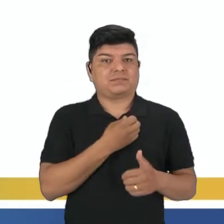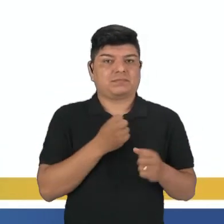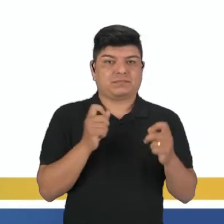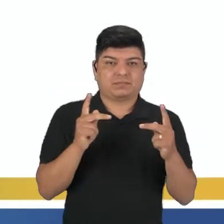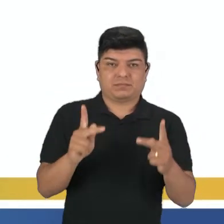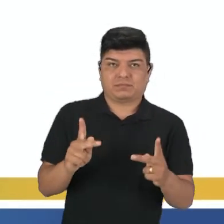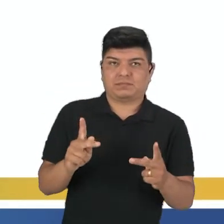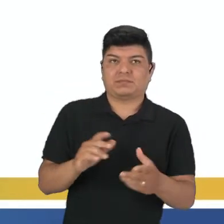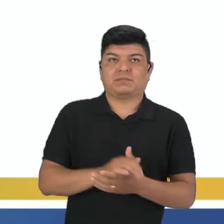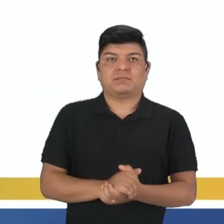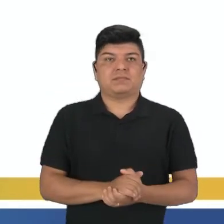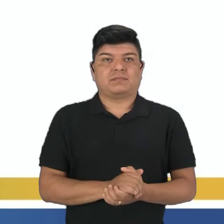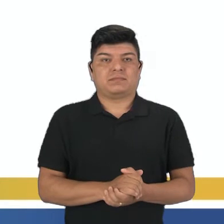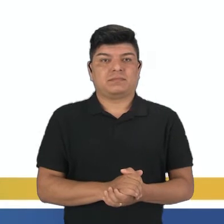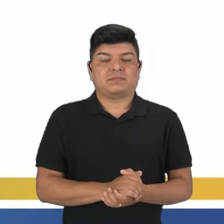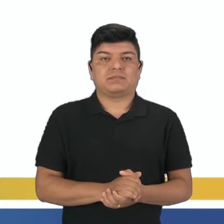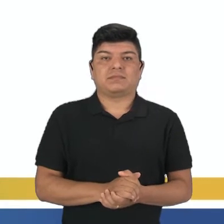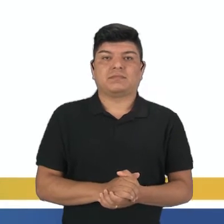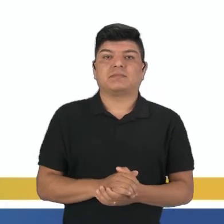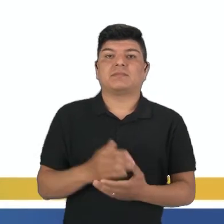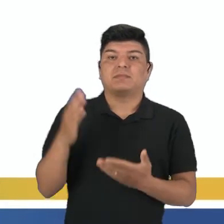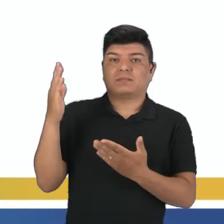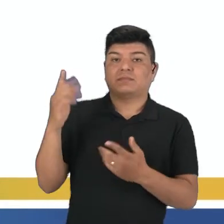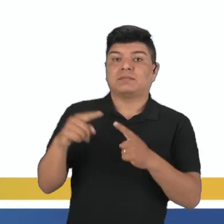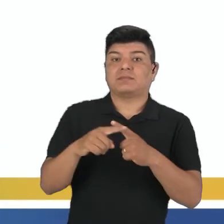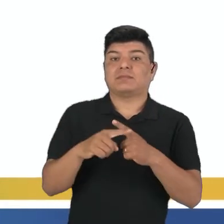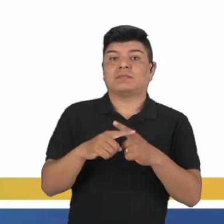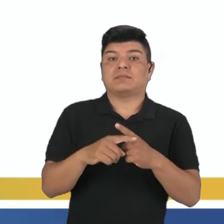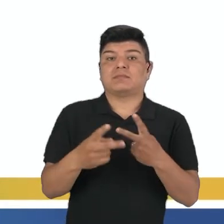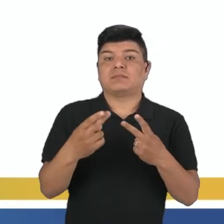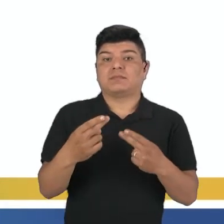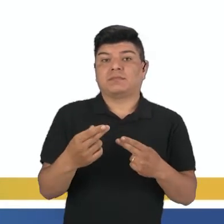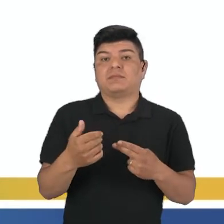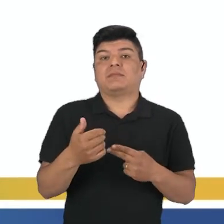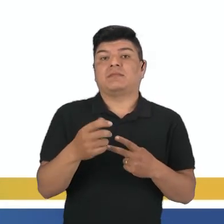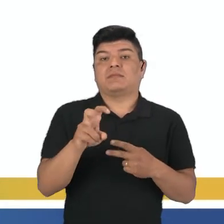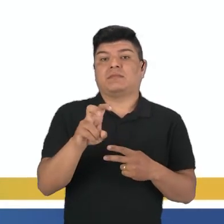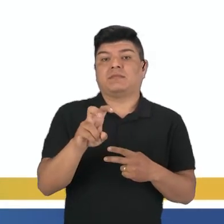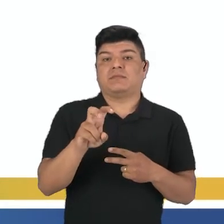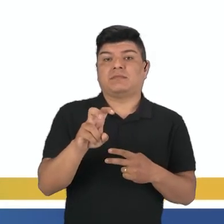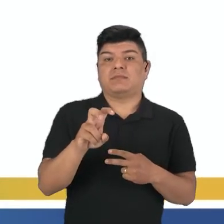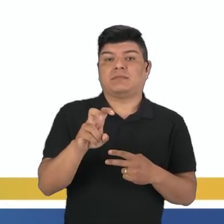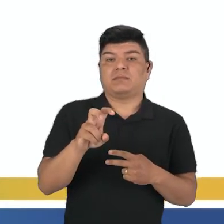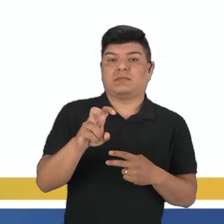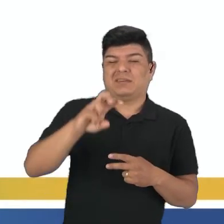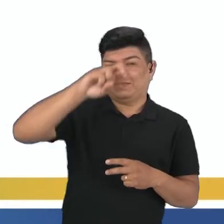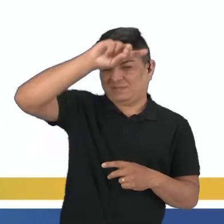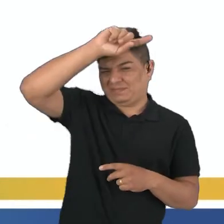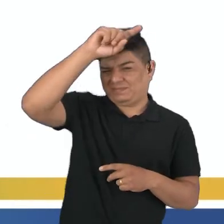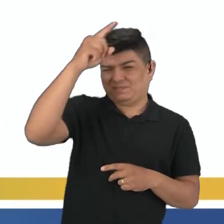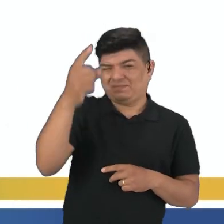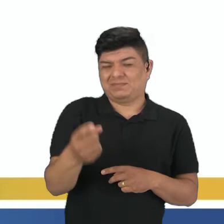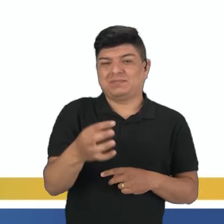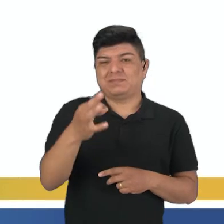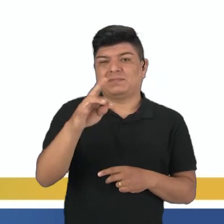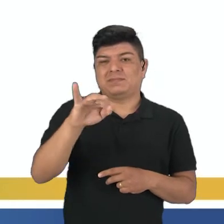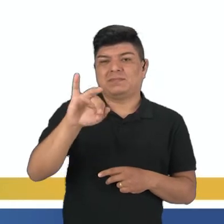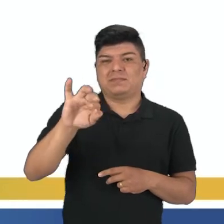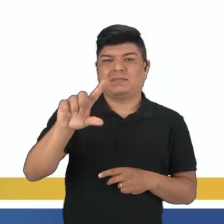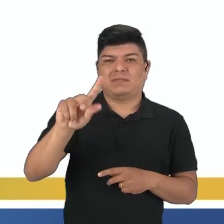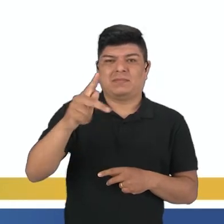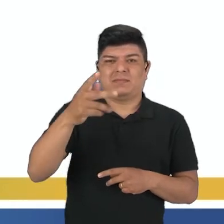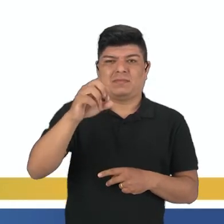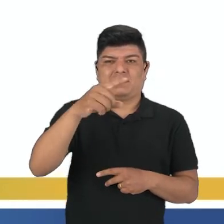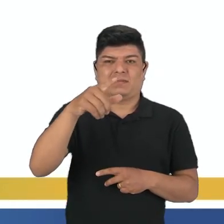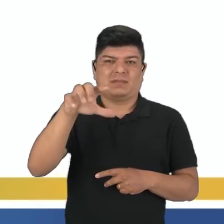né? 5,6 multiplicado por 10 elevado a 12 seria, aí no caso, né, 5 trilhões e 600 bilhões, um número